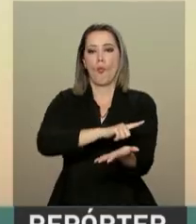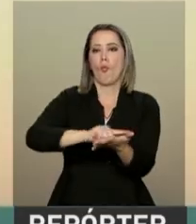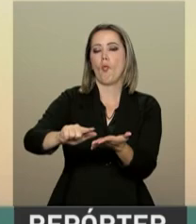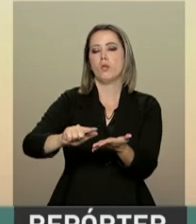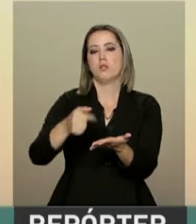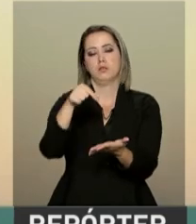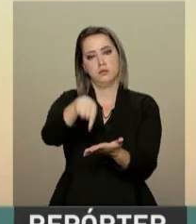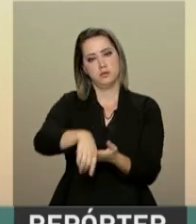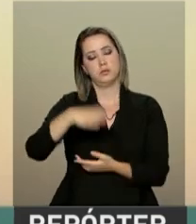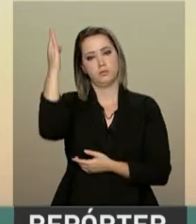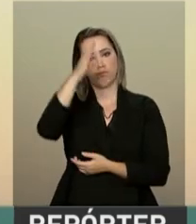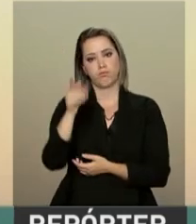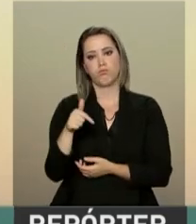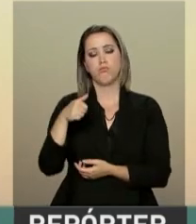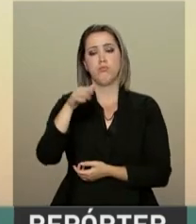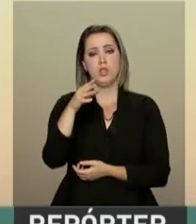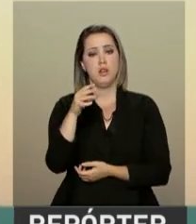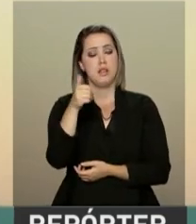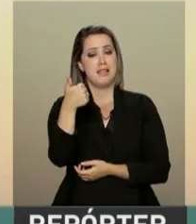sendo